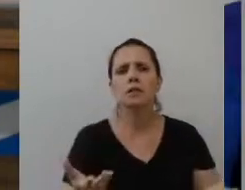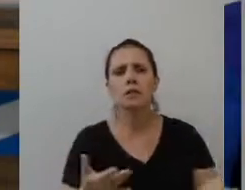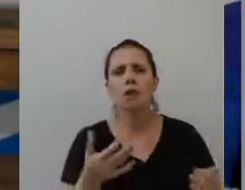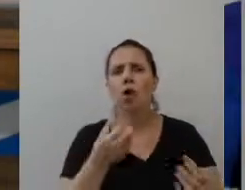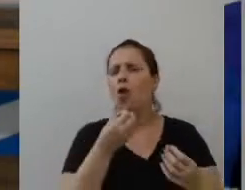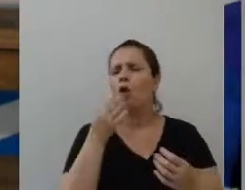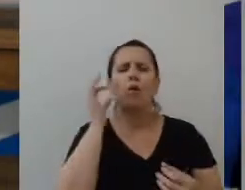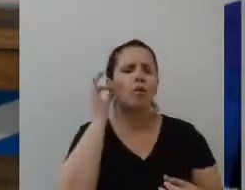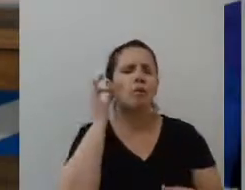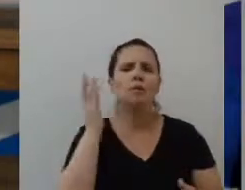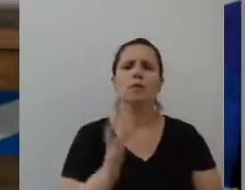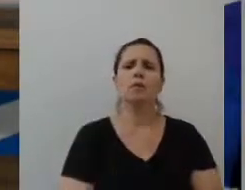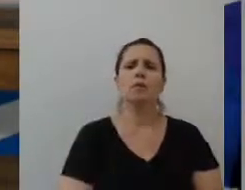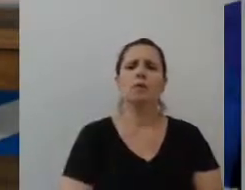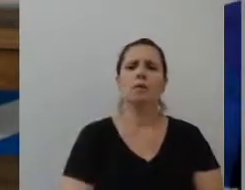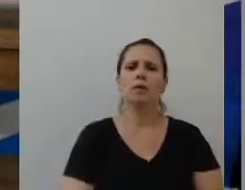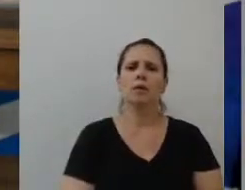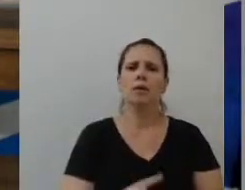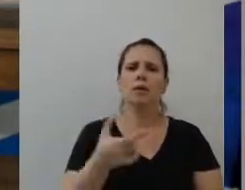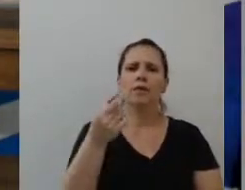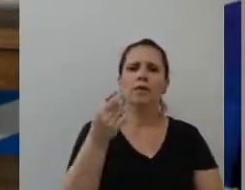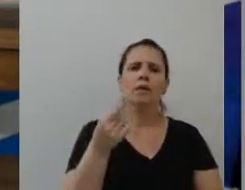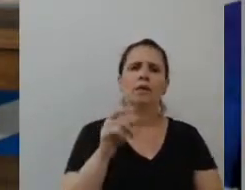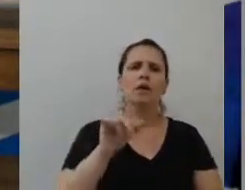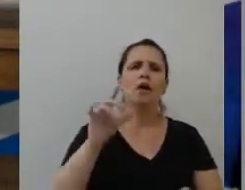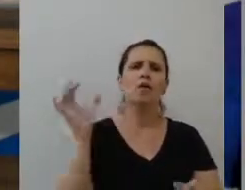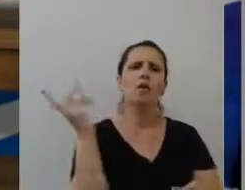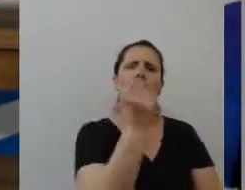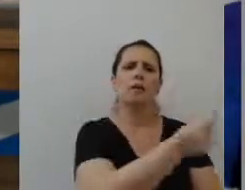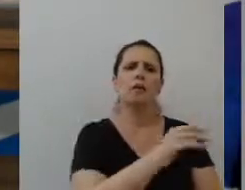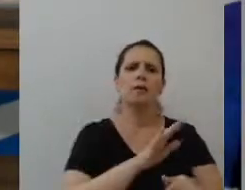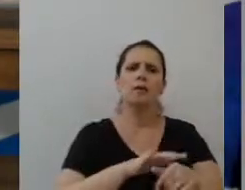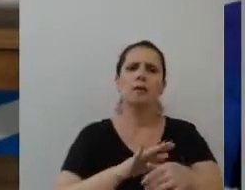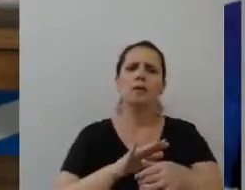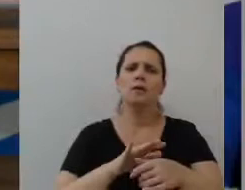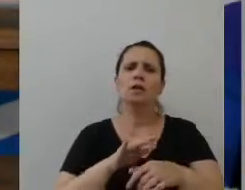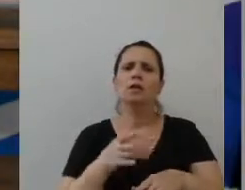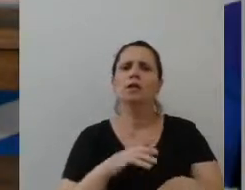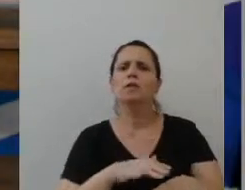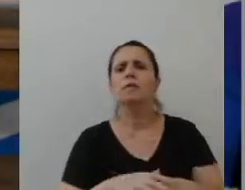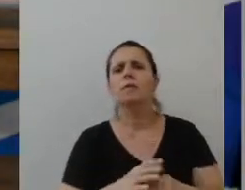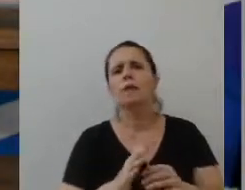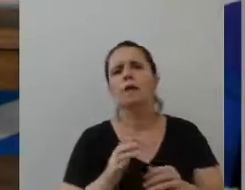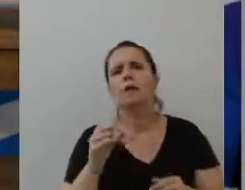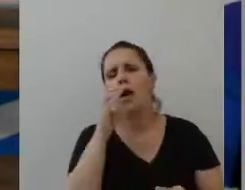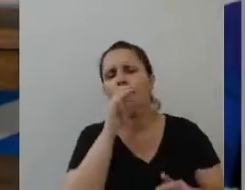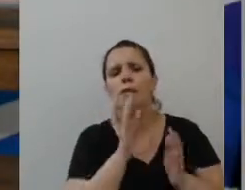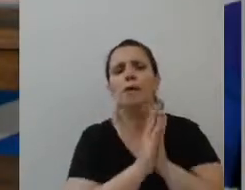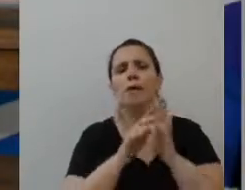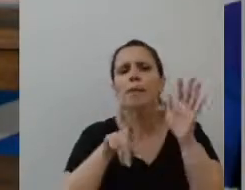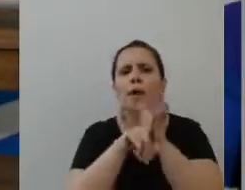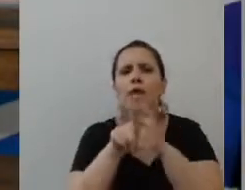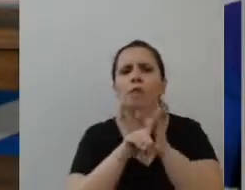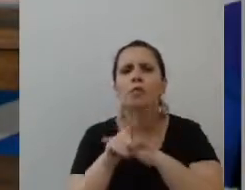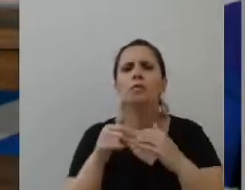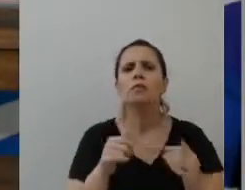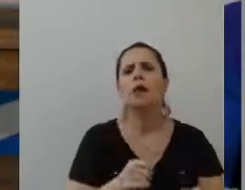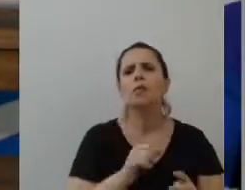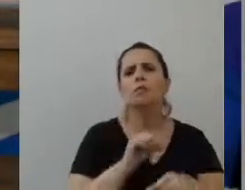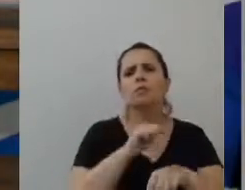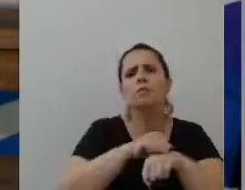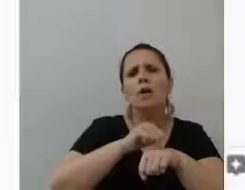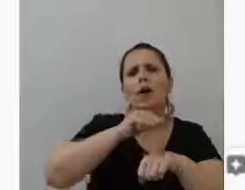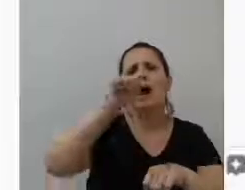maravilha! Tem 20? Poxa, eu só saio daqui depois da novela. Vamos embora. Pergunta 1, vem de Araripina.